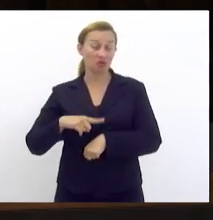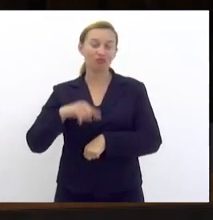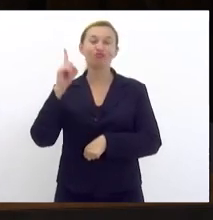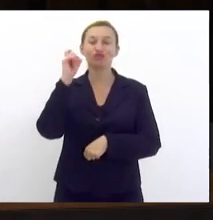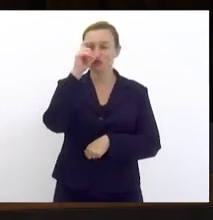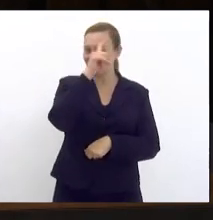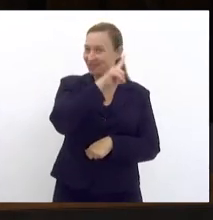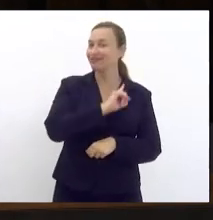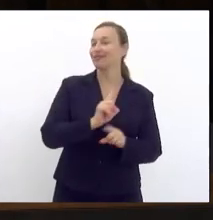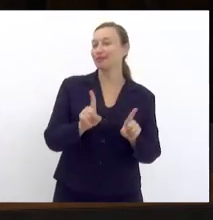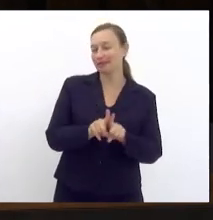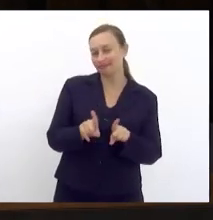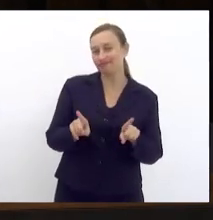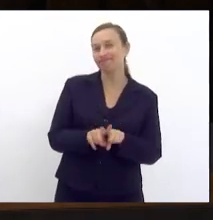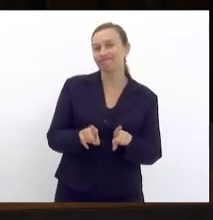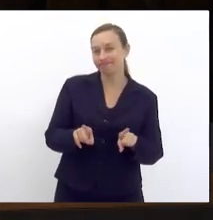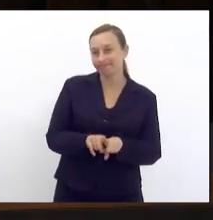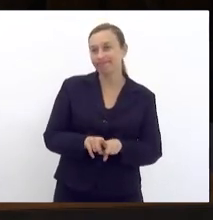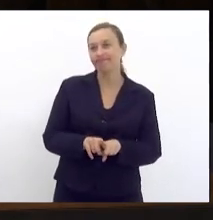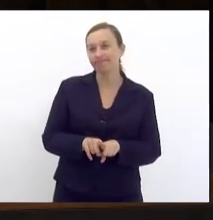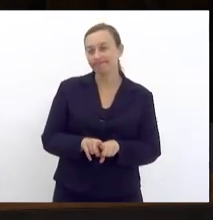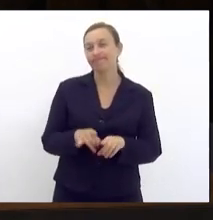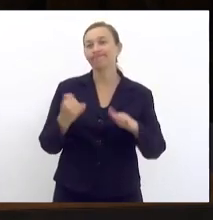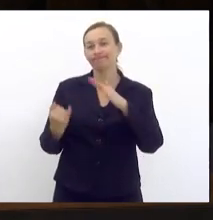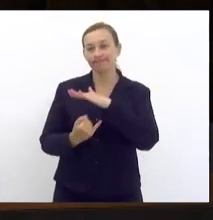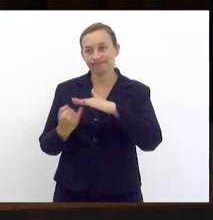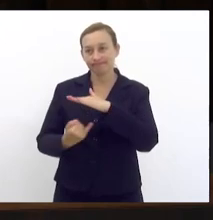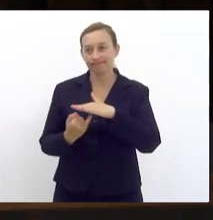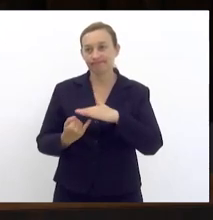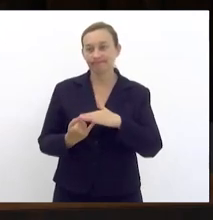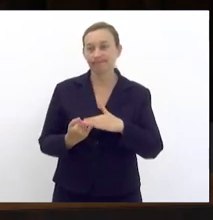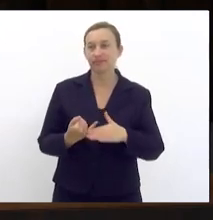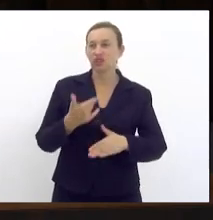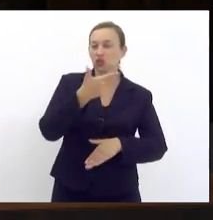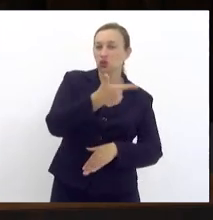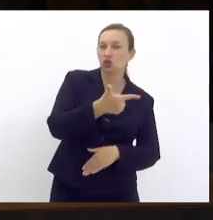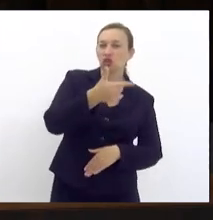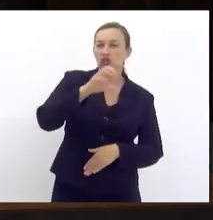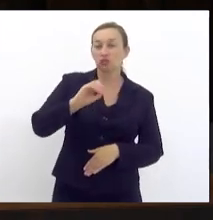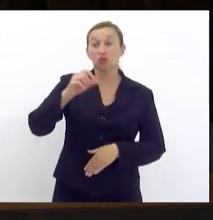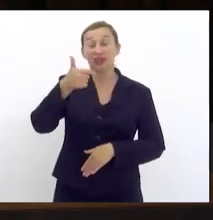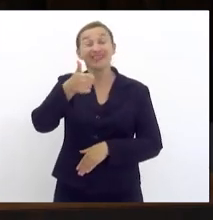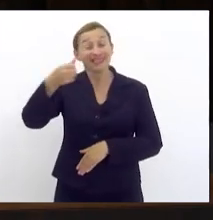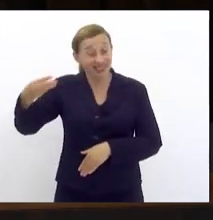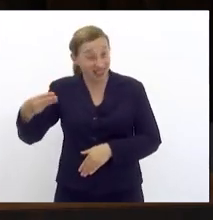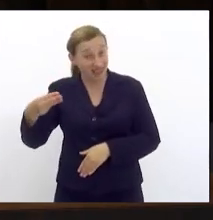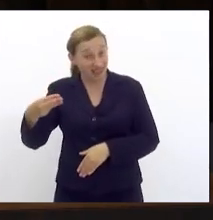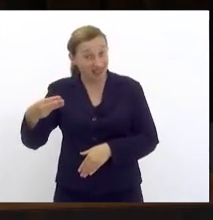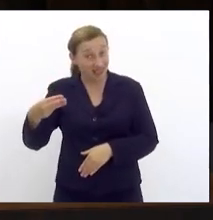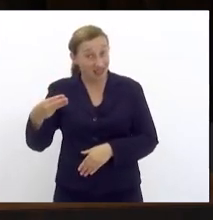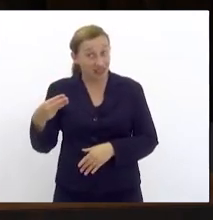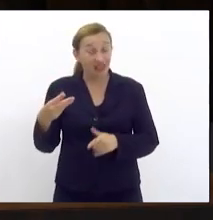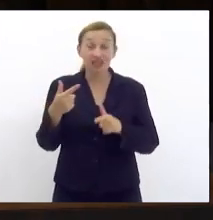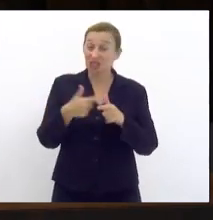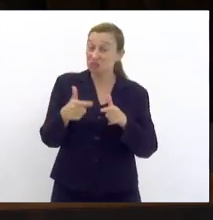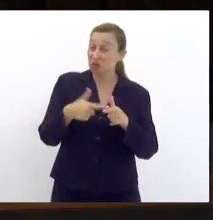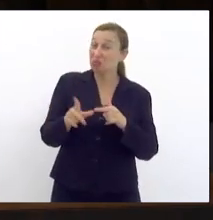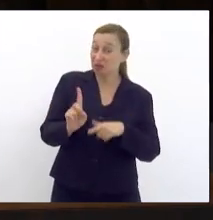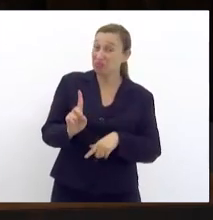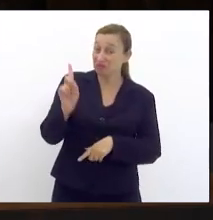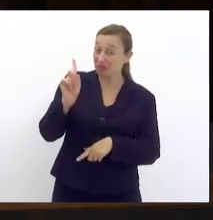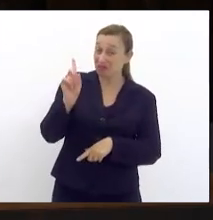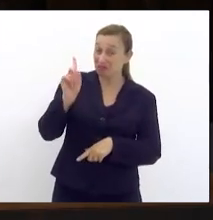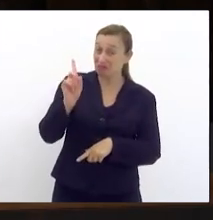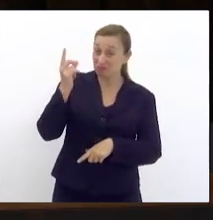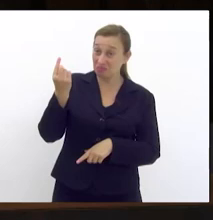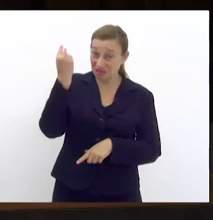difíceis. Quando a instituição passou, em 2013, alguns atos ali,